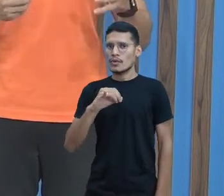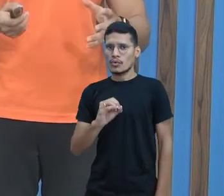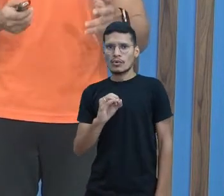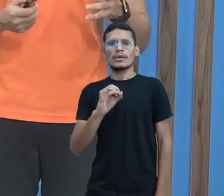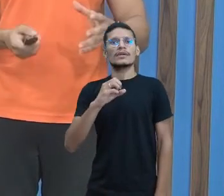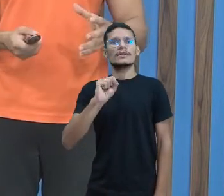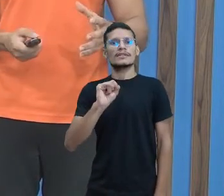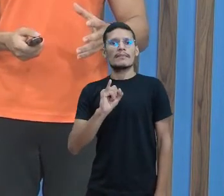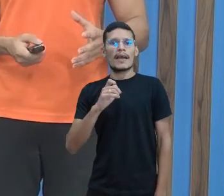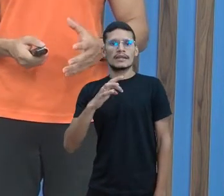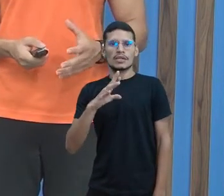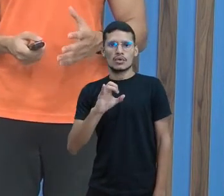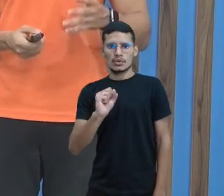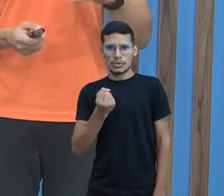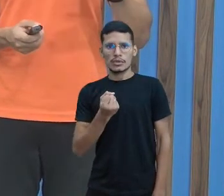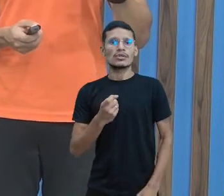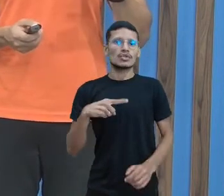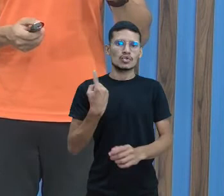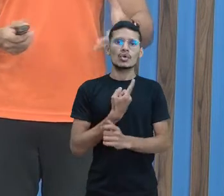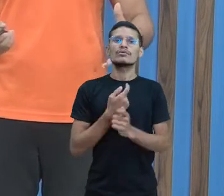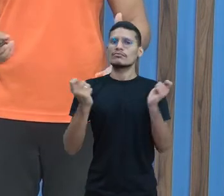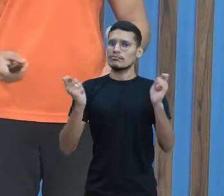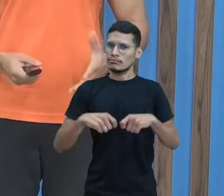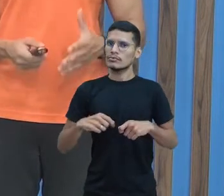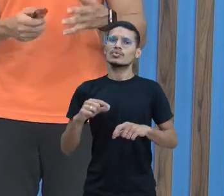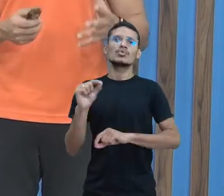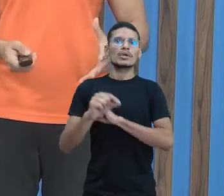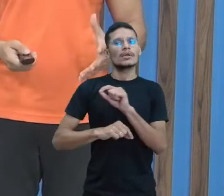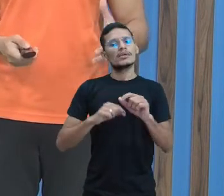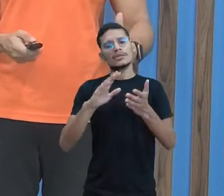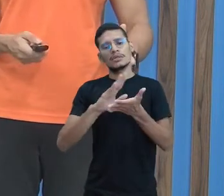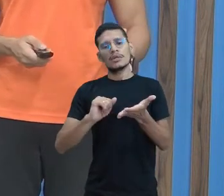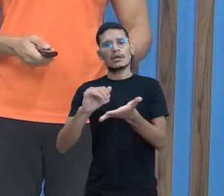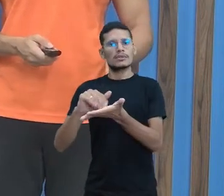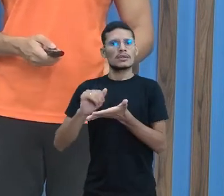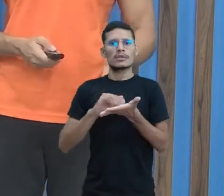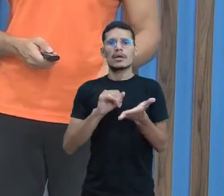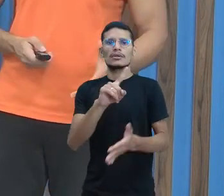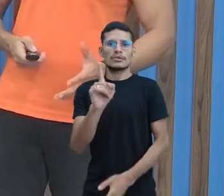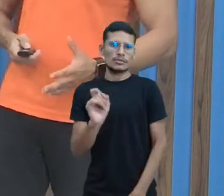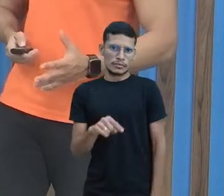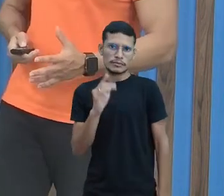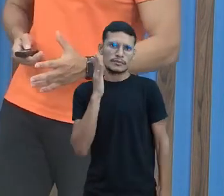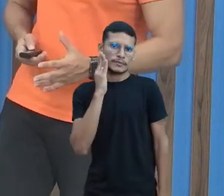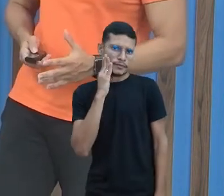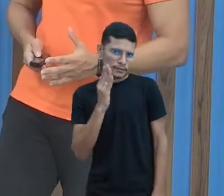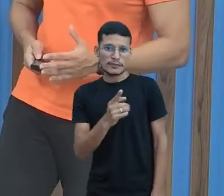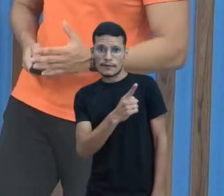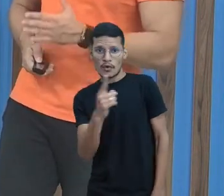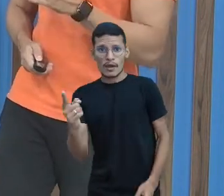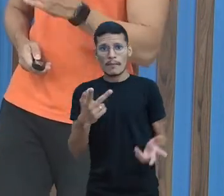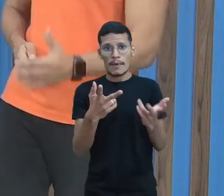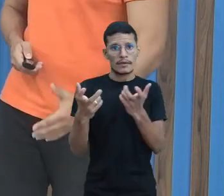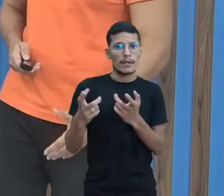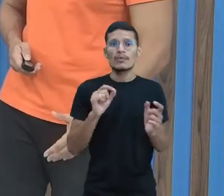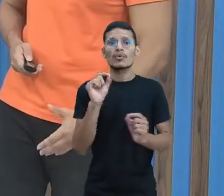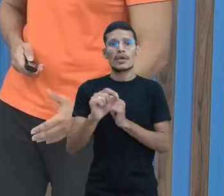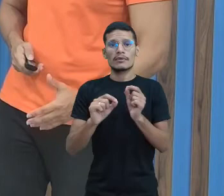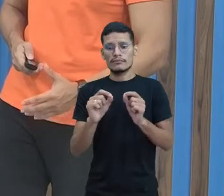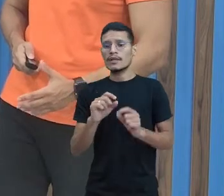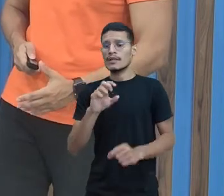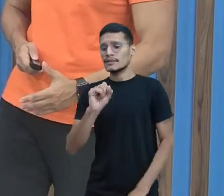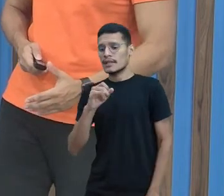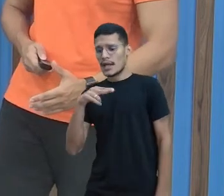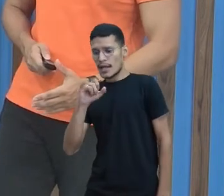gente efetue, certo? Esse corte e elimine essa incógnita, tá bom? Então, você pode notar aí, ó, que os sinais eles